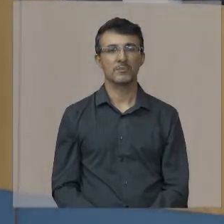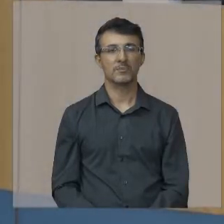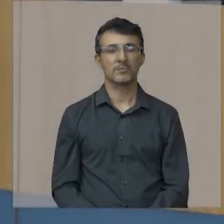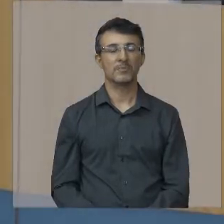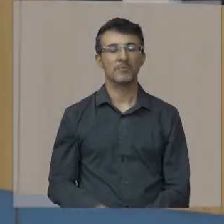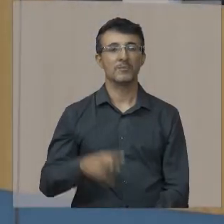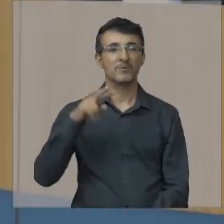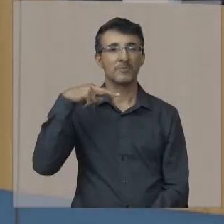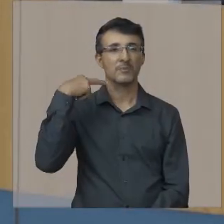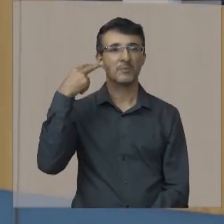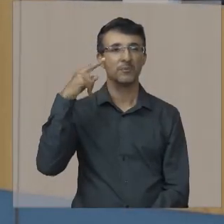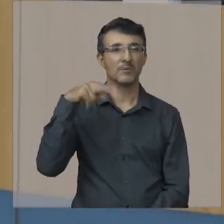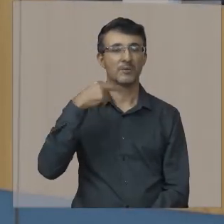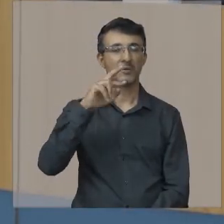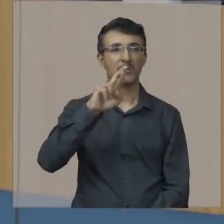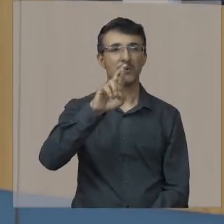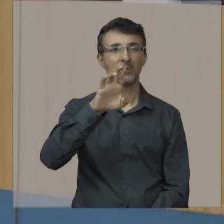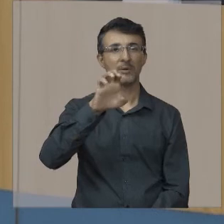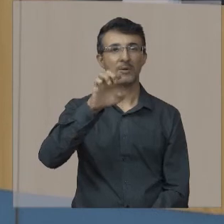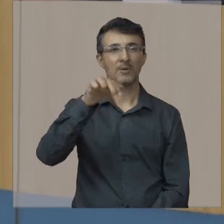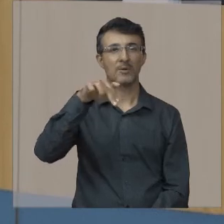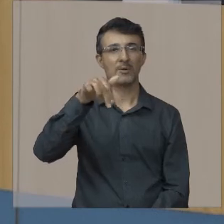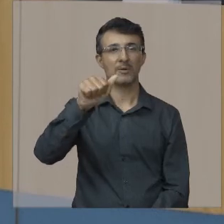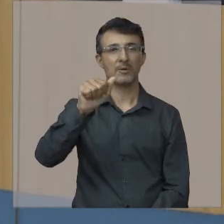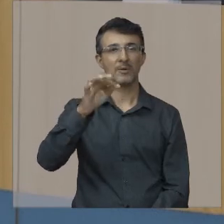Vereador Renato Santiago.